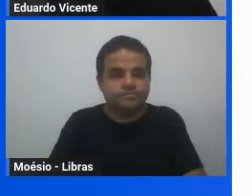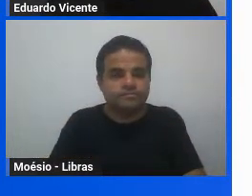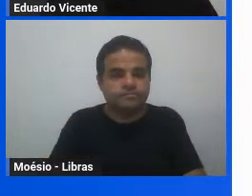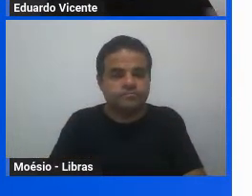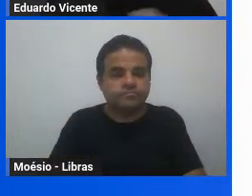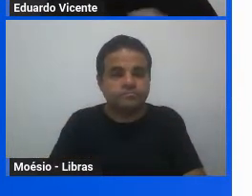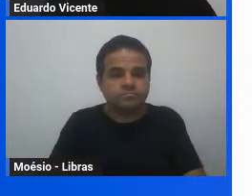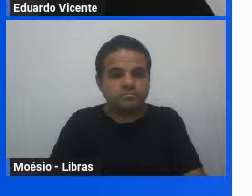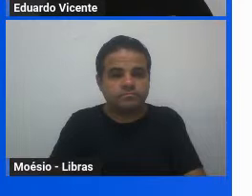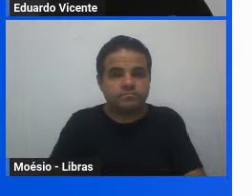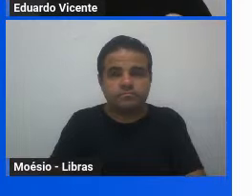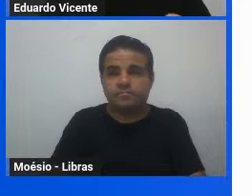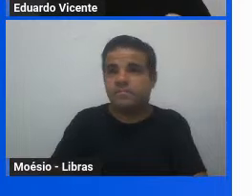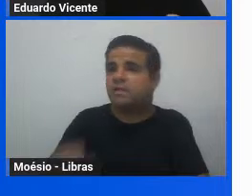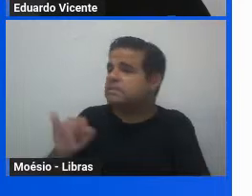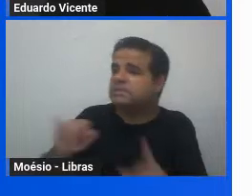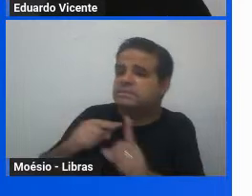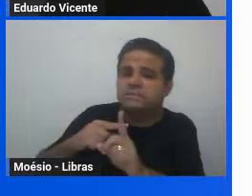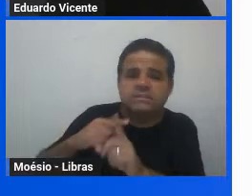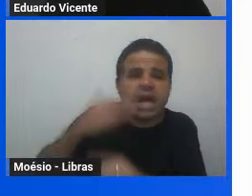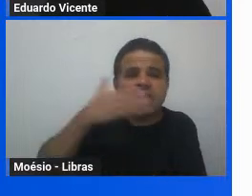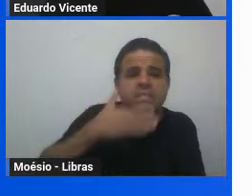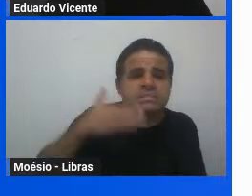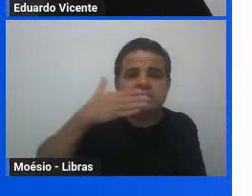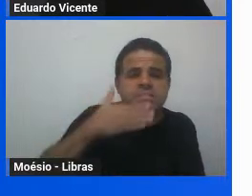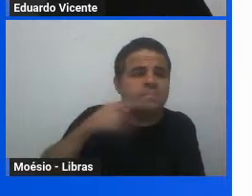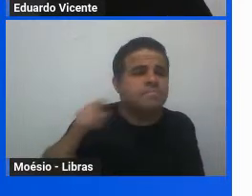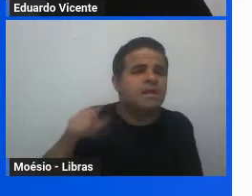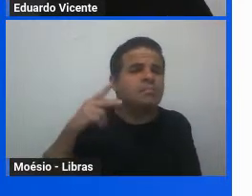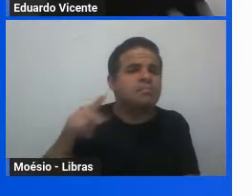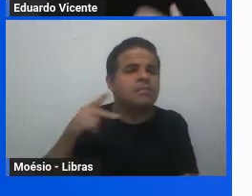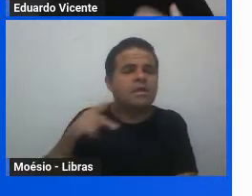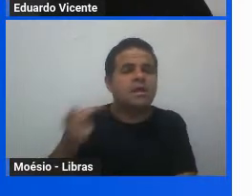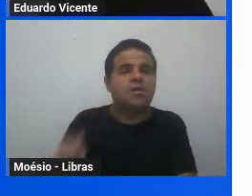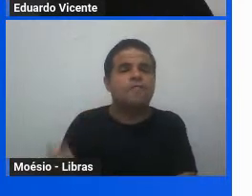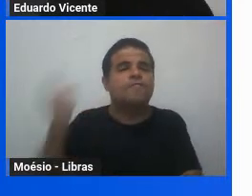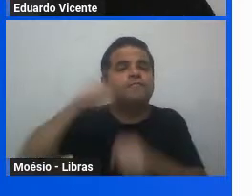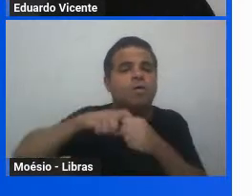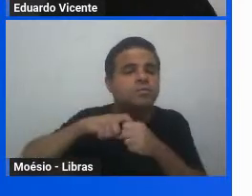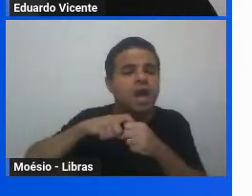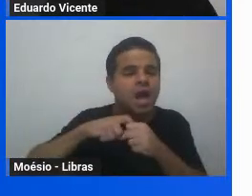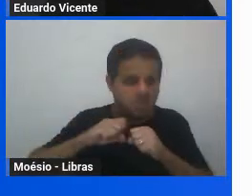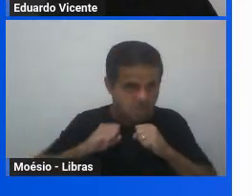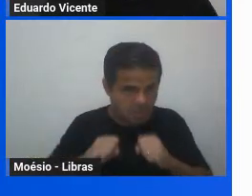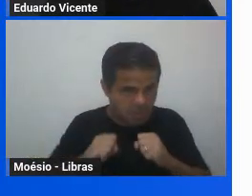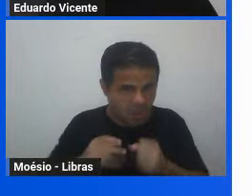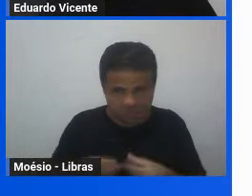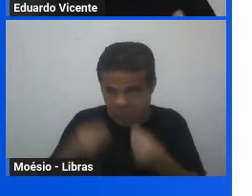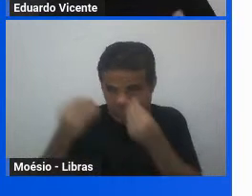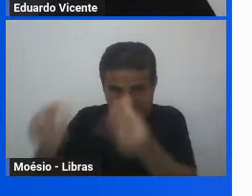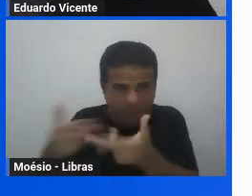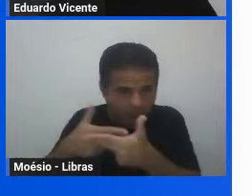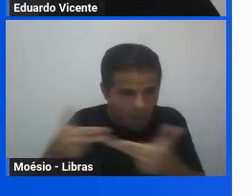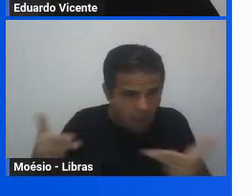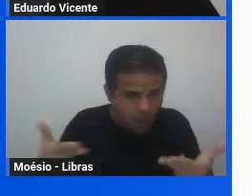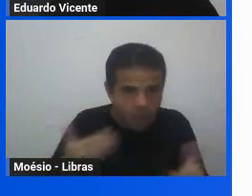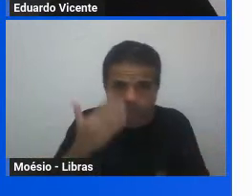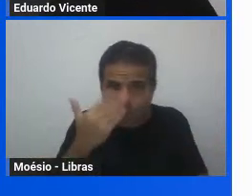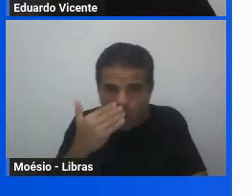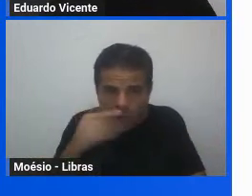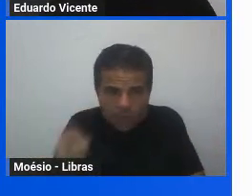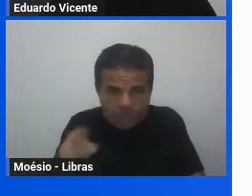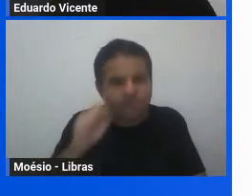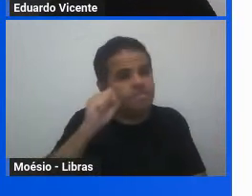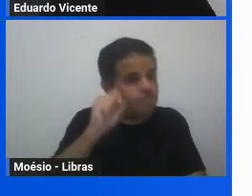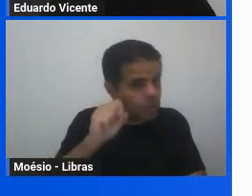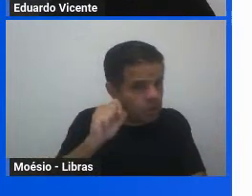E se a glicemia, né, voltar, eu posso dar alguma coisa para ele? Claro, eu preciso